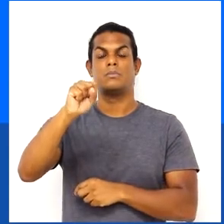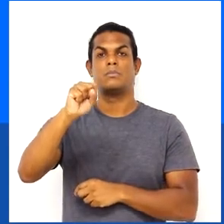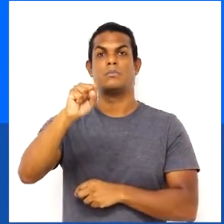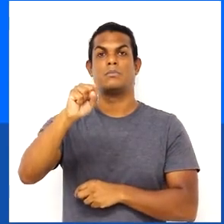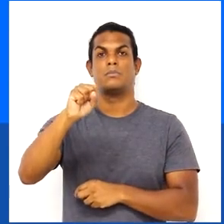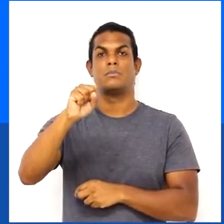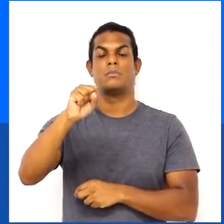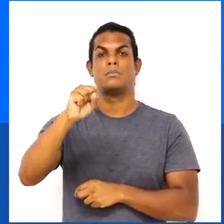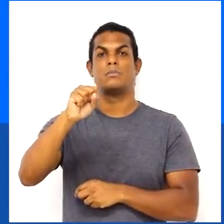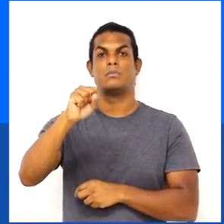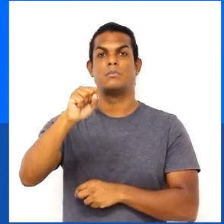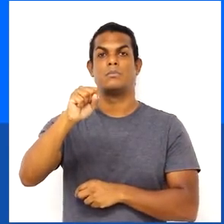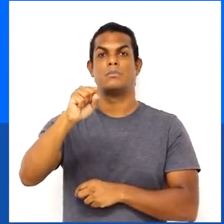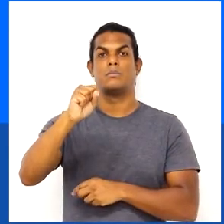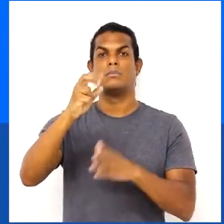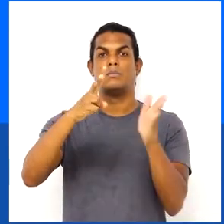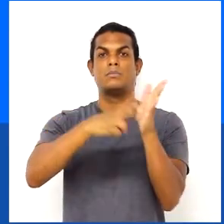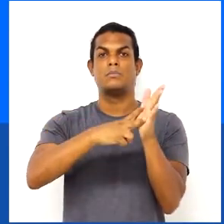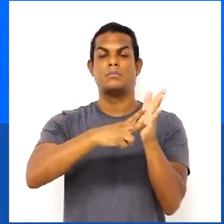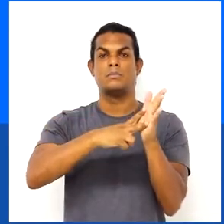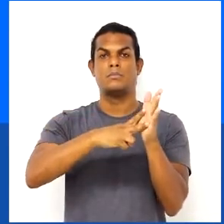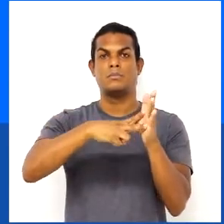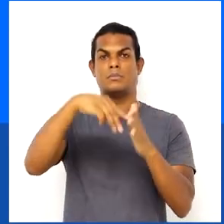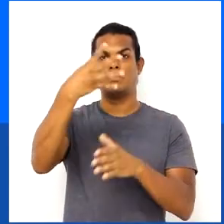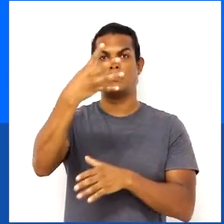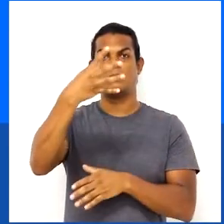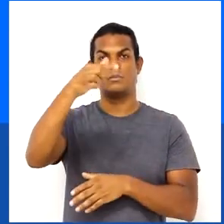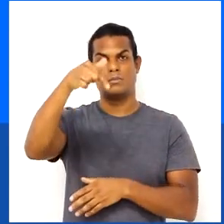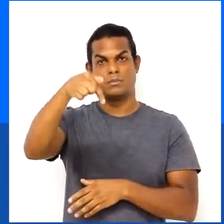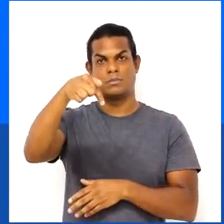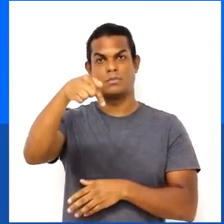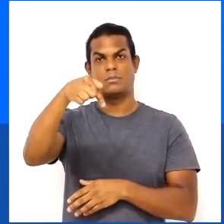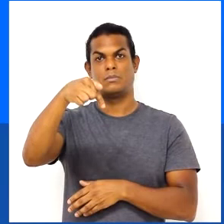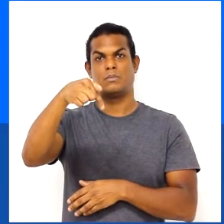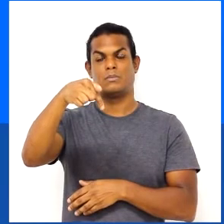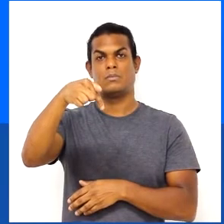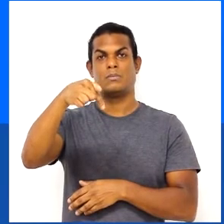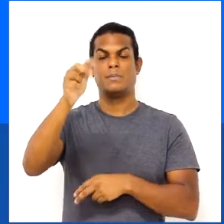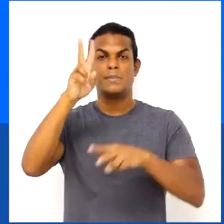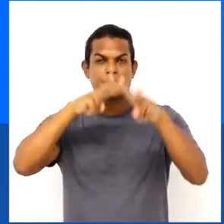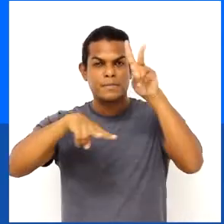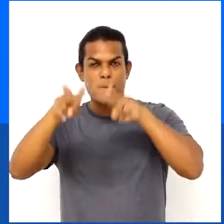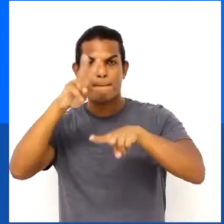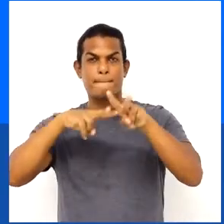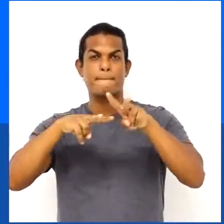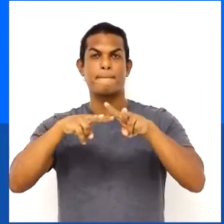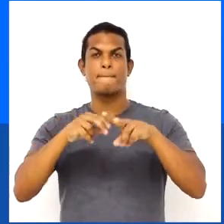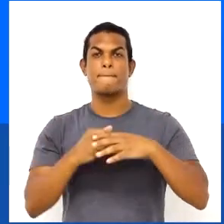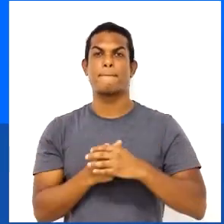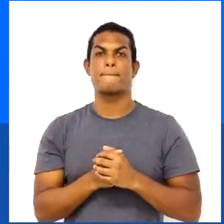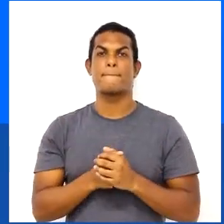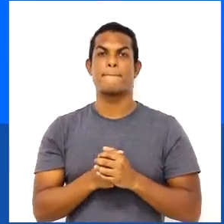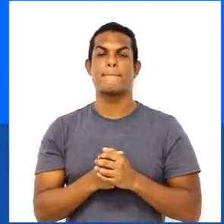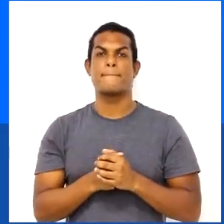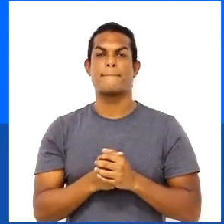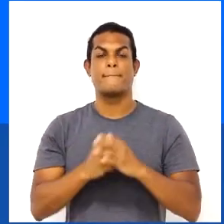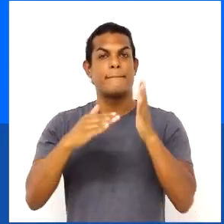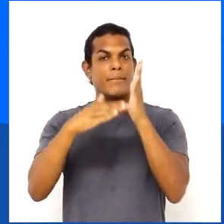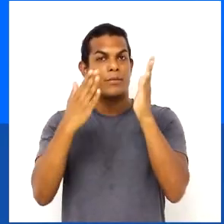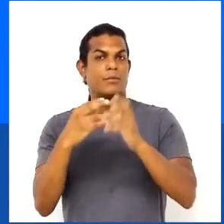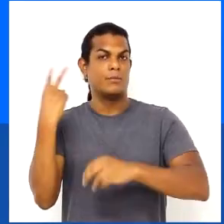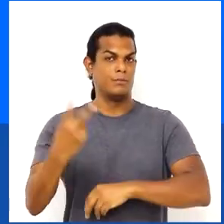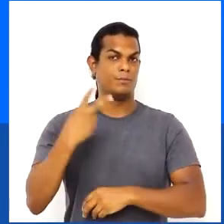frequência absoluta, resultando 47. Observe que o último